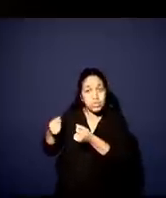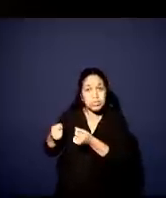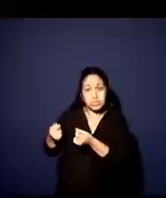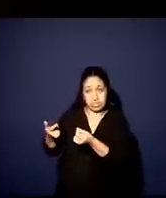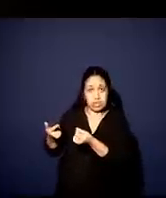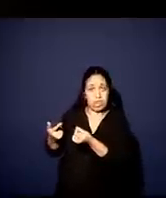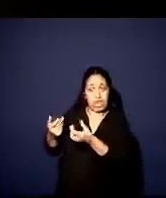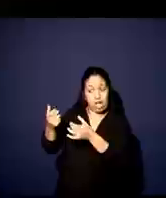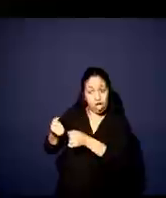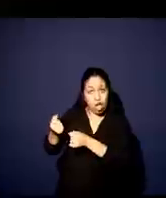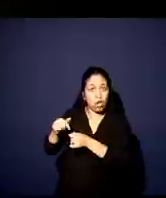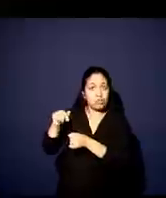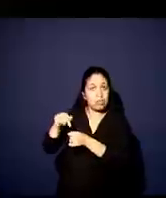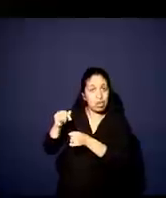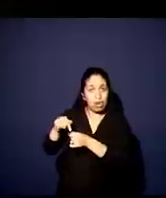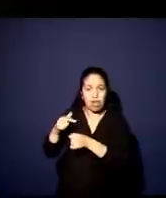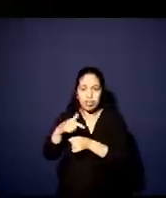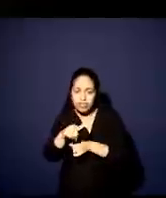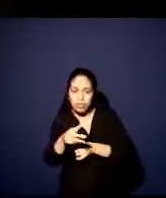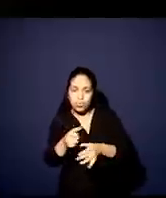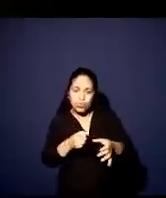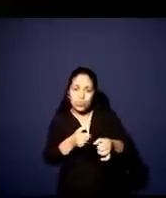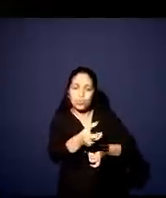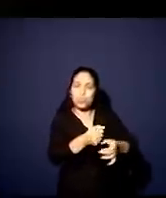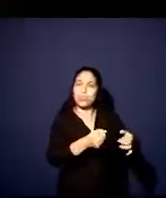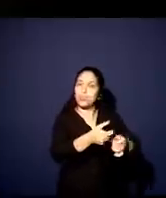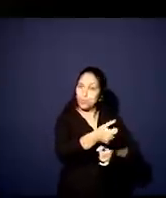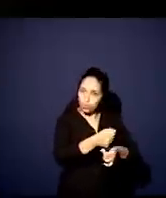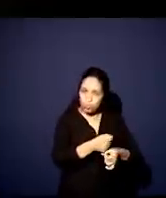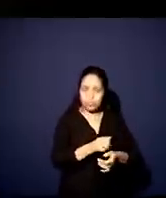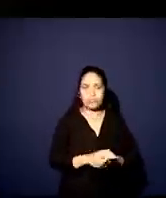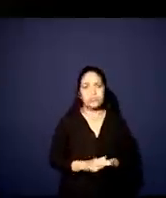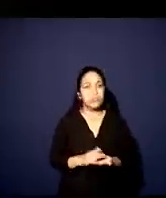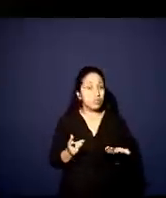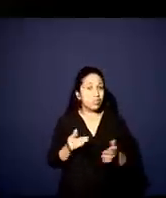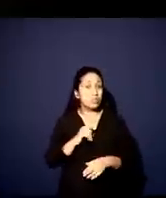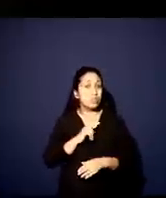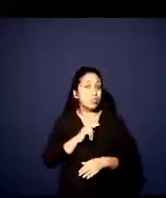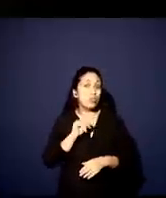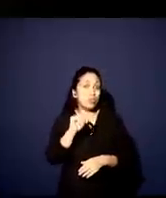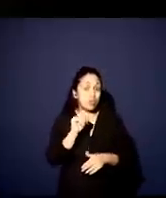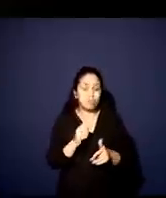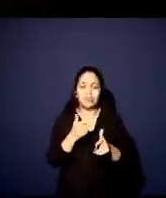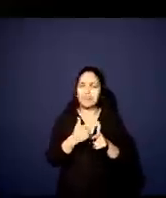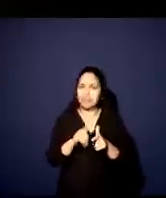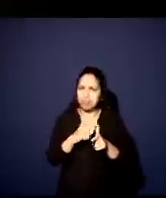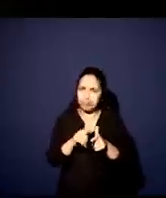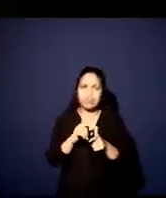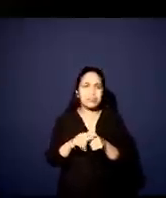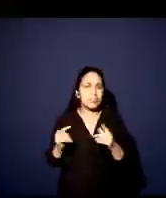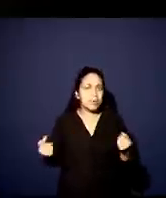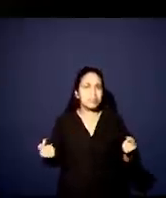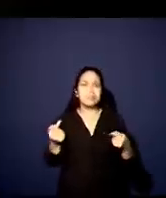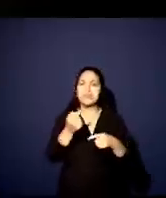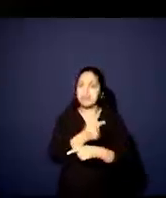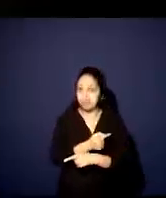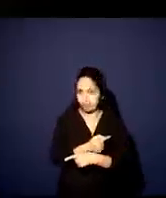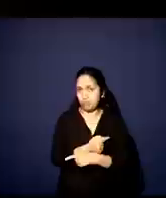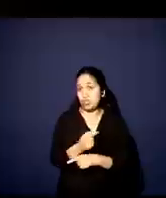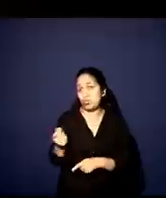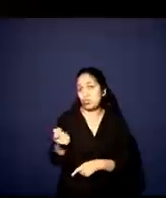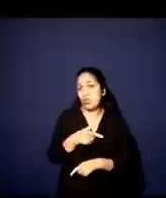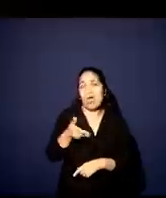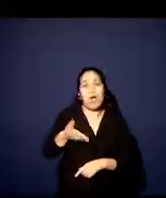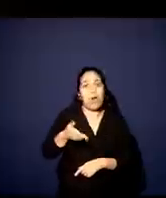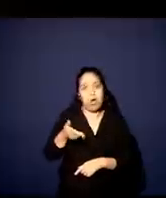movimento e vai chupar dinheiro no mercado. E aí você vai ter o problema reverso do que você está tendo agora,